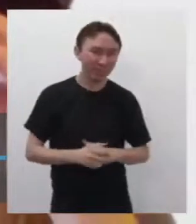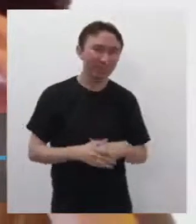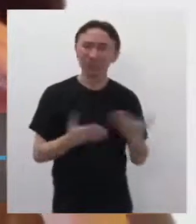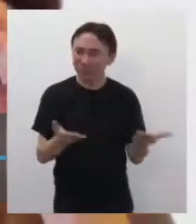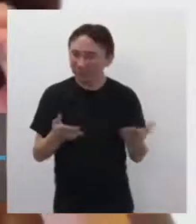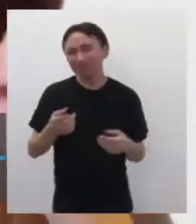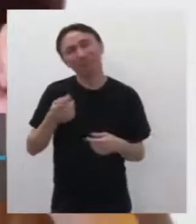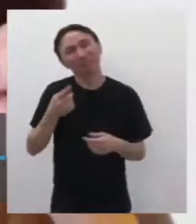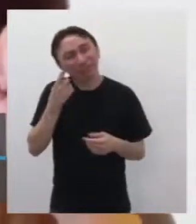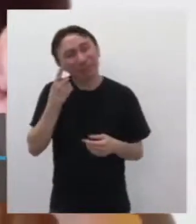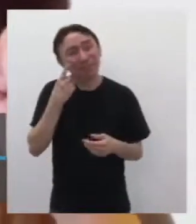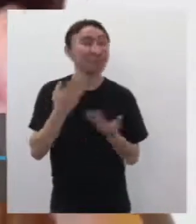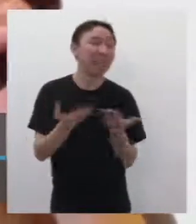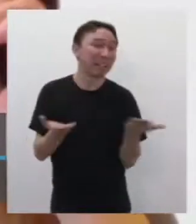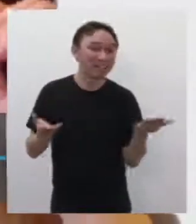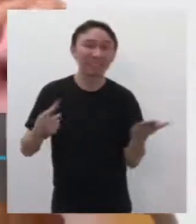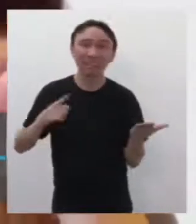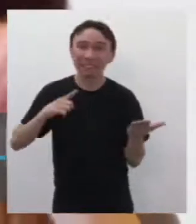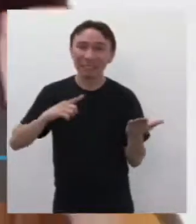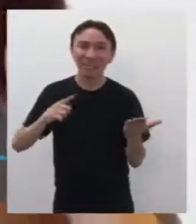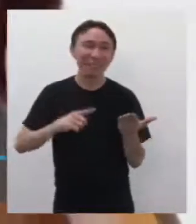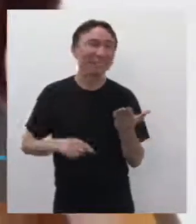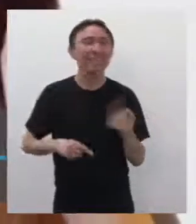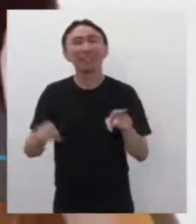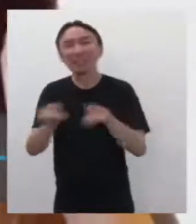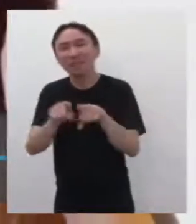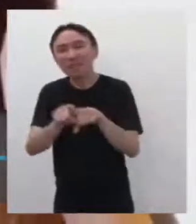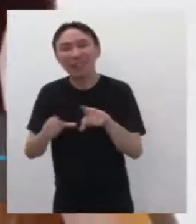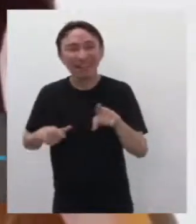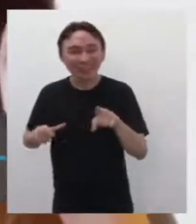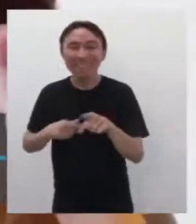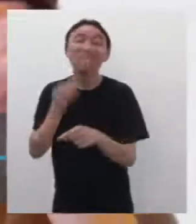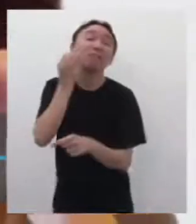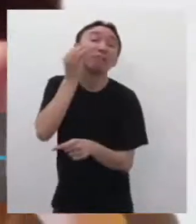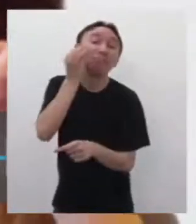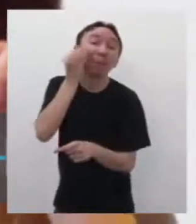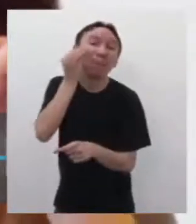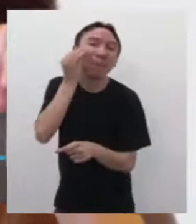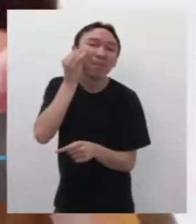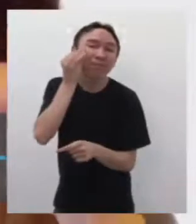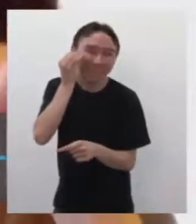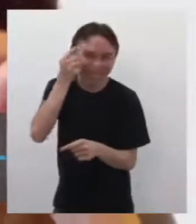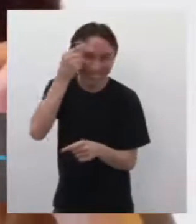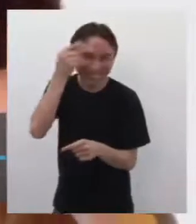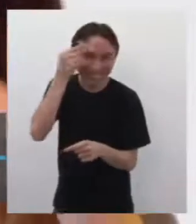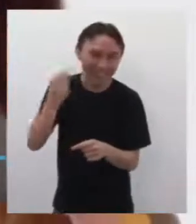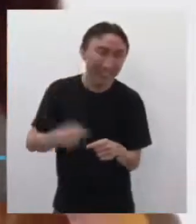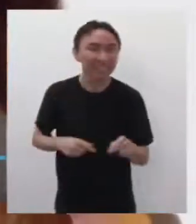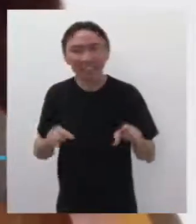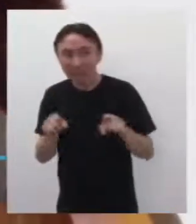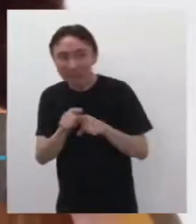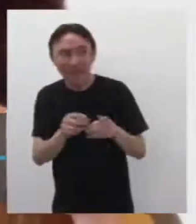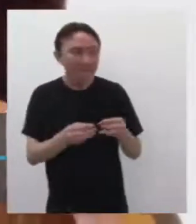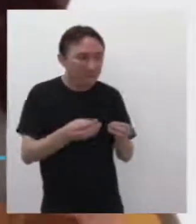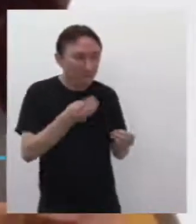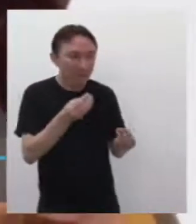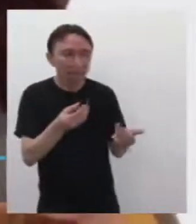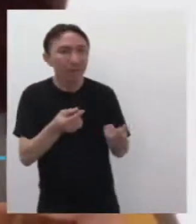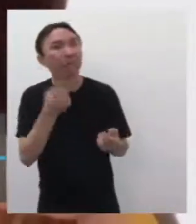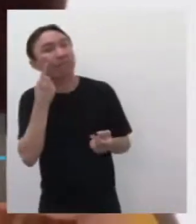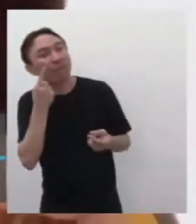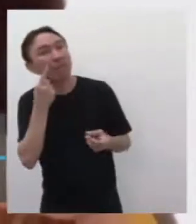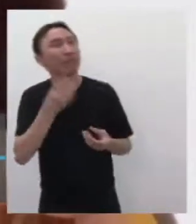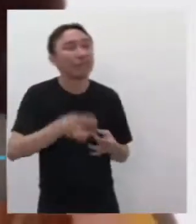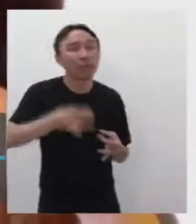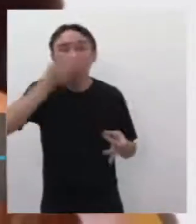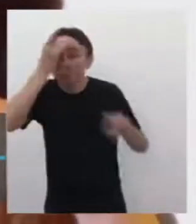aquelas questõezinhas que podem servir tanto para fixar o conteúdo depois da aula, como para o professor diagnosticar o conhecimento